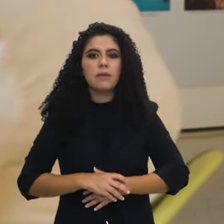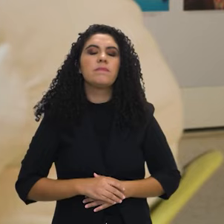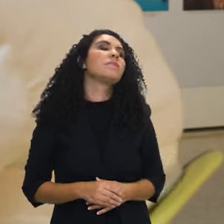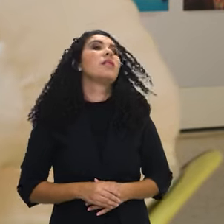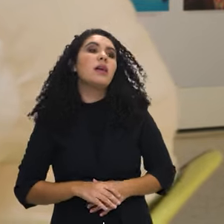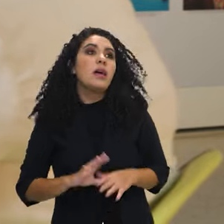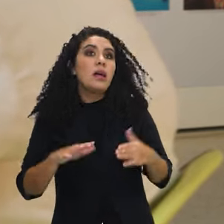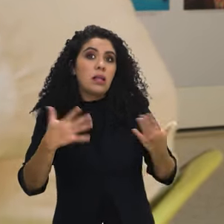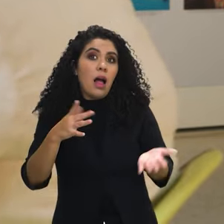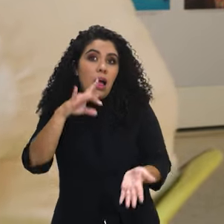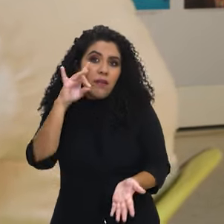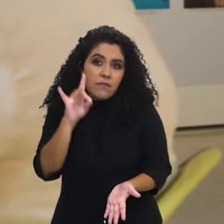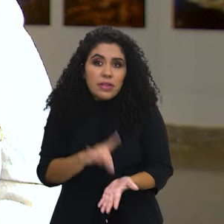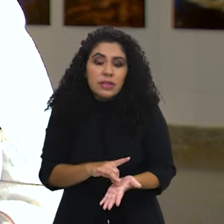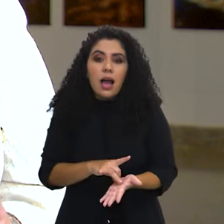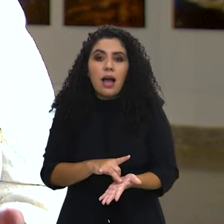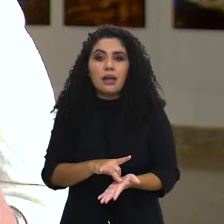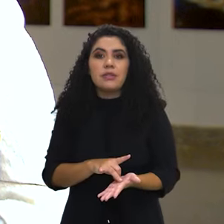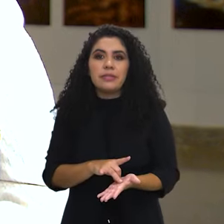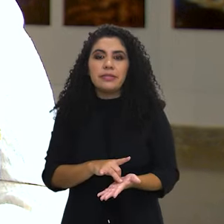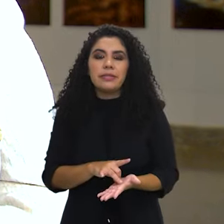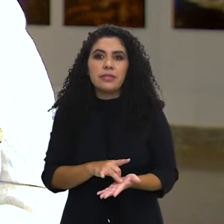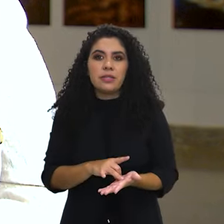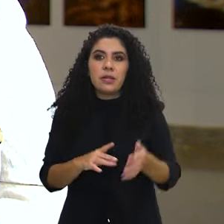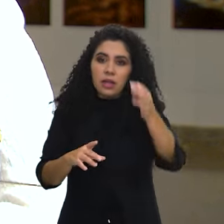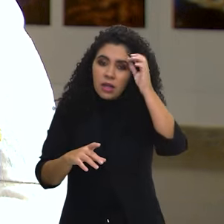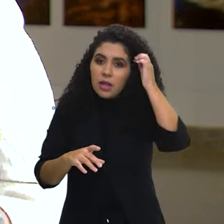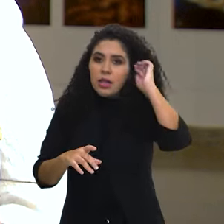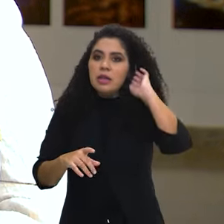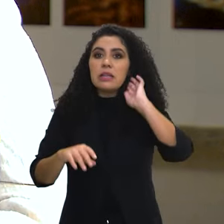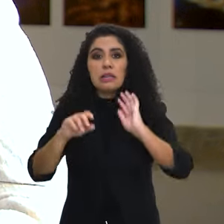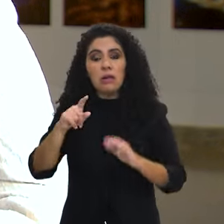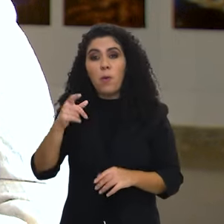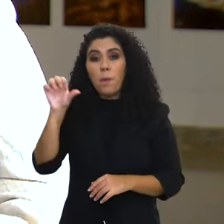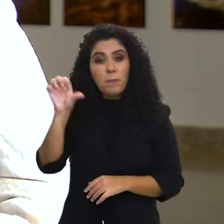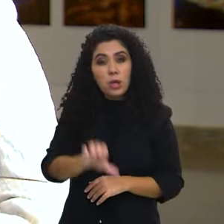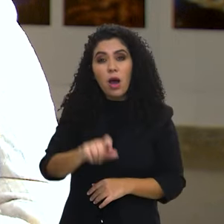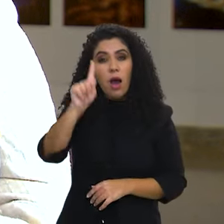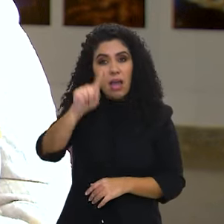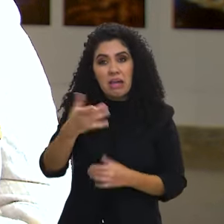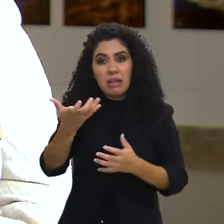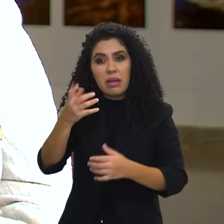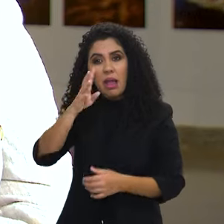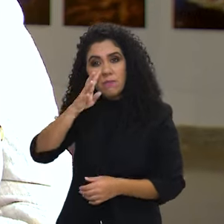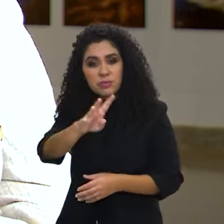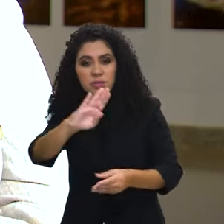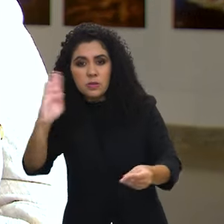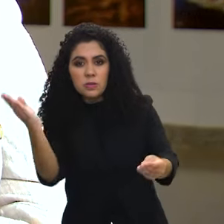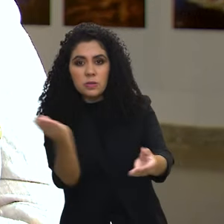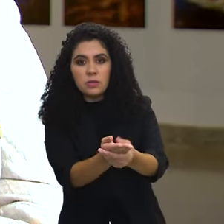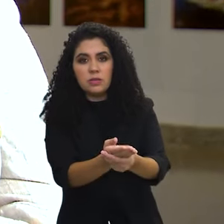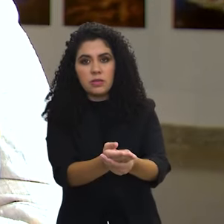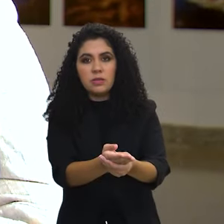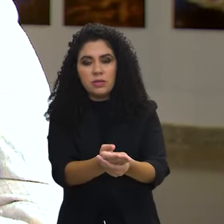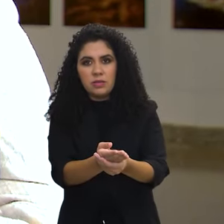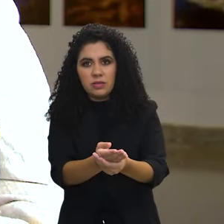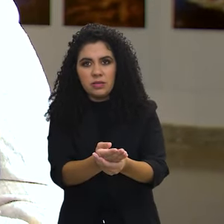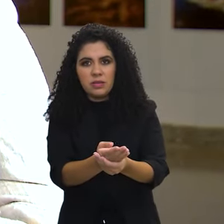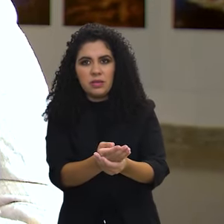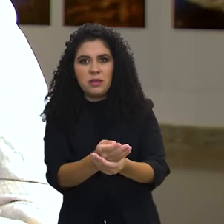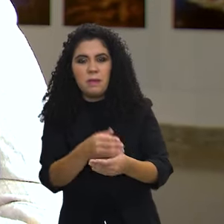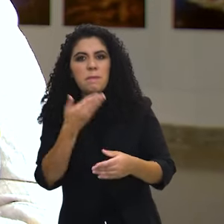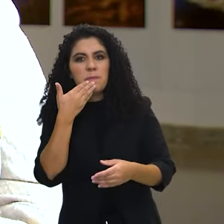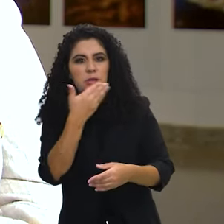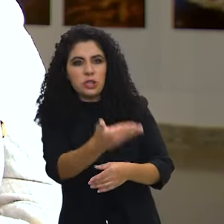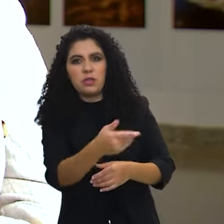é na verdade eu acho que pior do que Criticar é entrar na justiça pedindo inconstitucionalidade